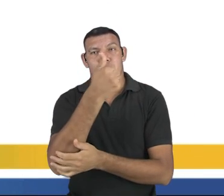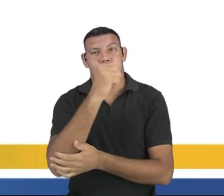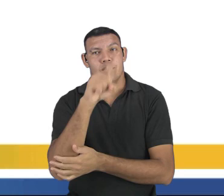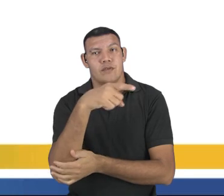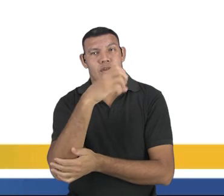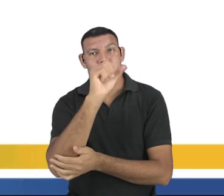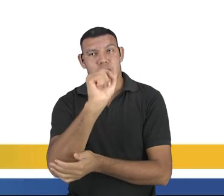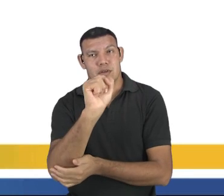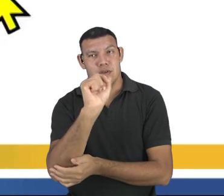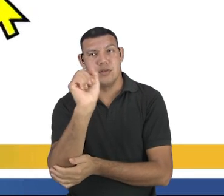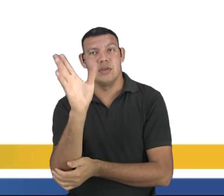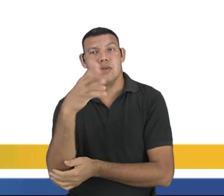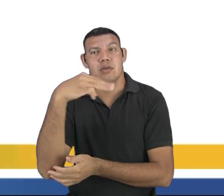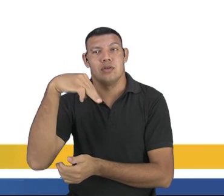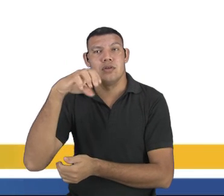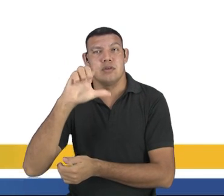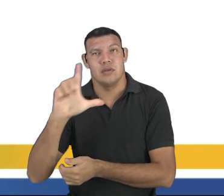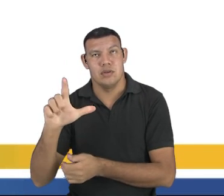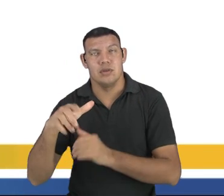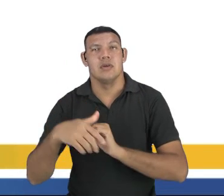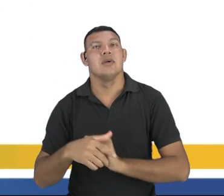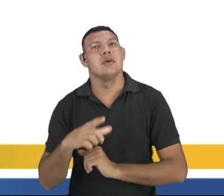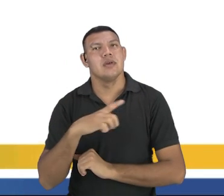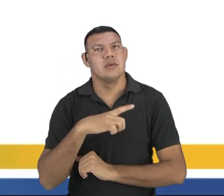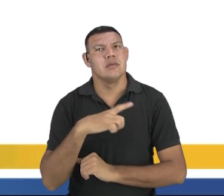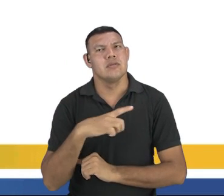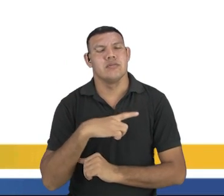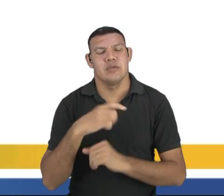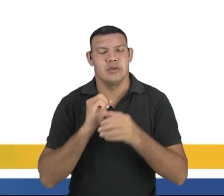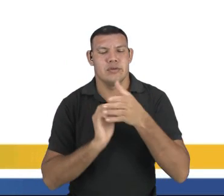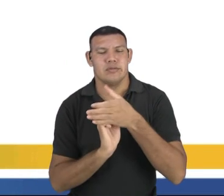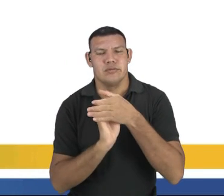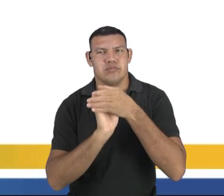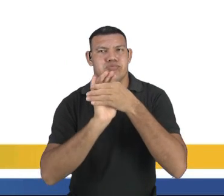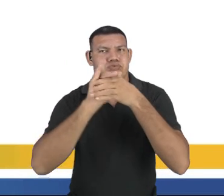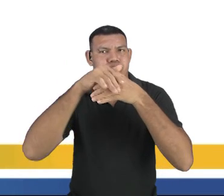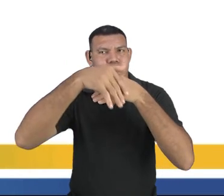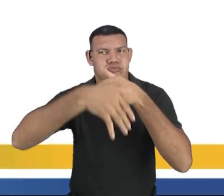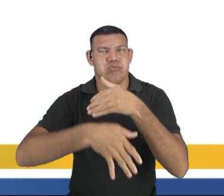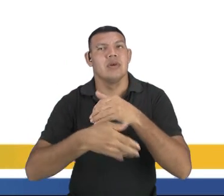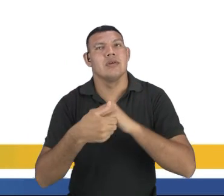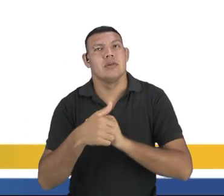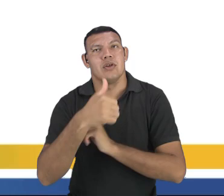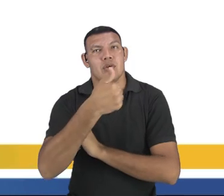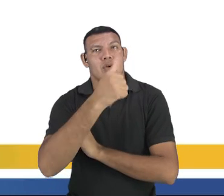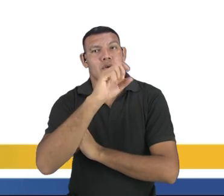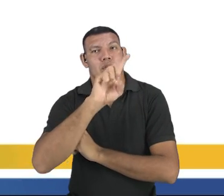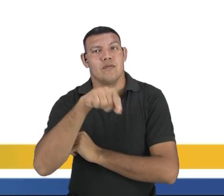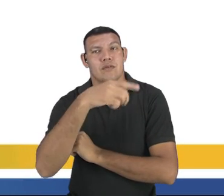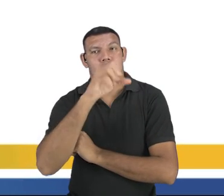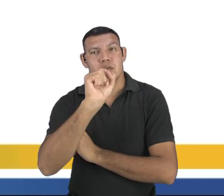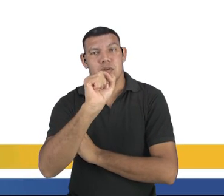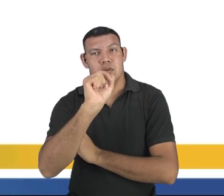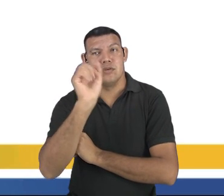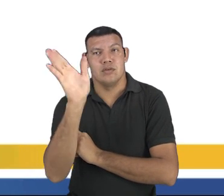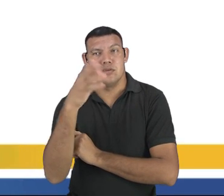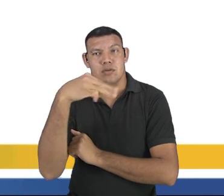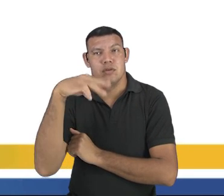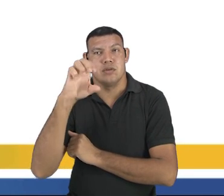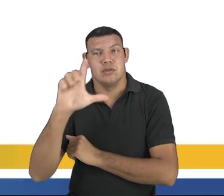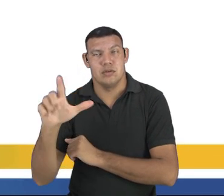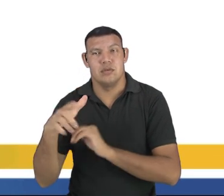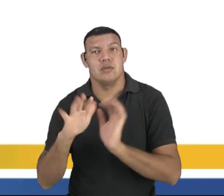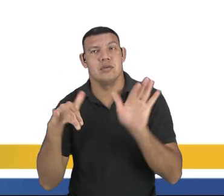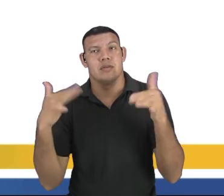vai ter um pedacinho ainda que vai ficar dentro do vidro, mas fora do vidro, né, vai derramar aí 1,8 ml de mercúrio. E aí, com